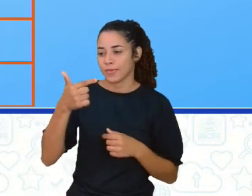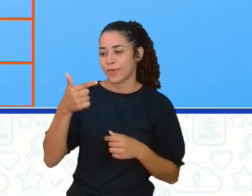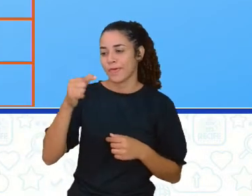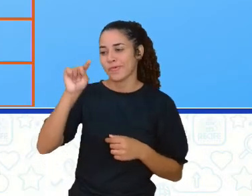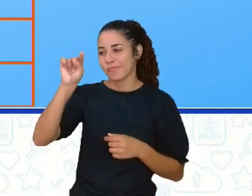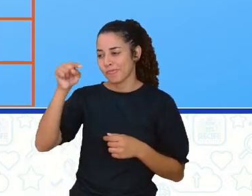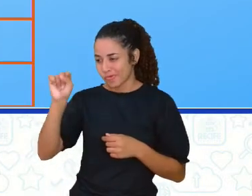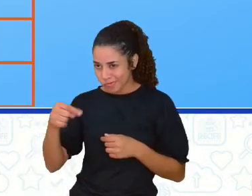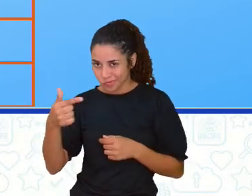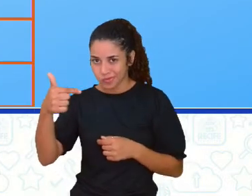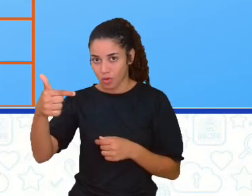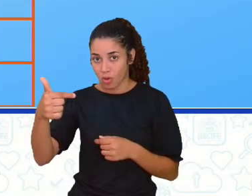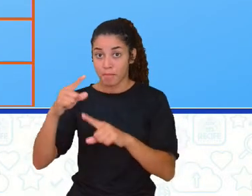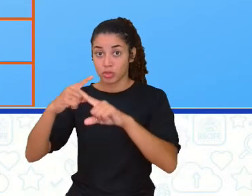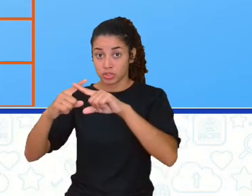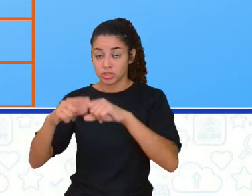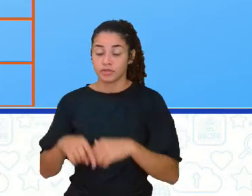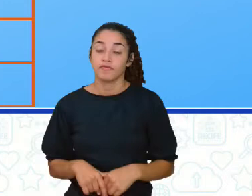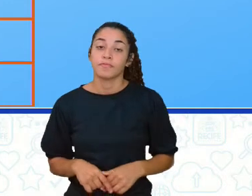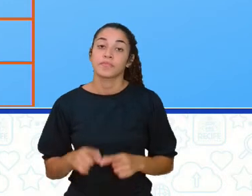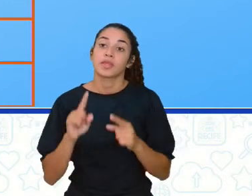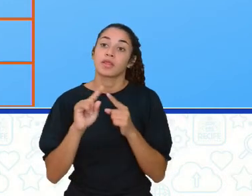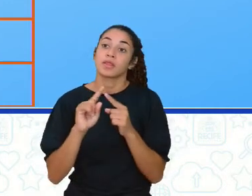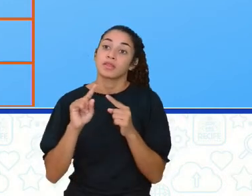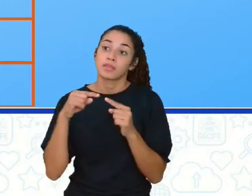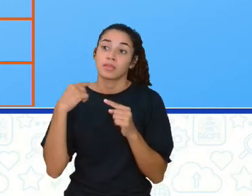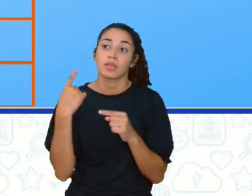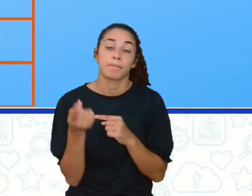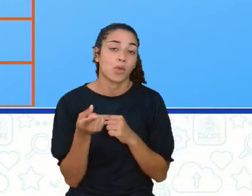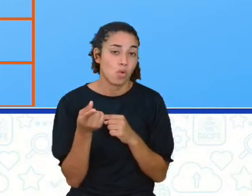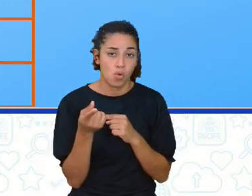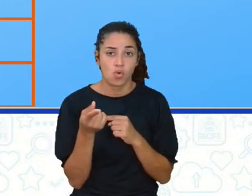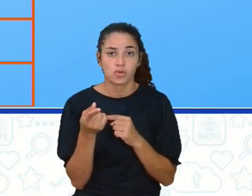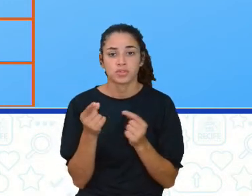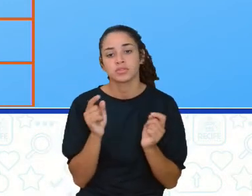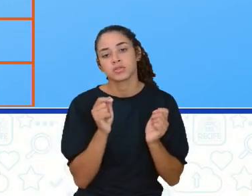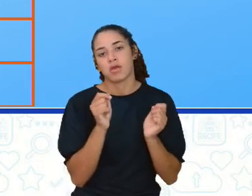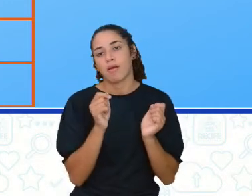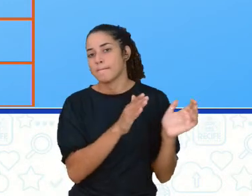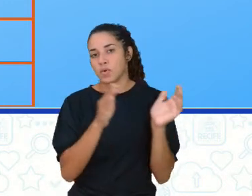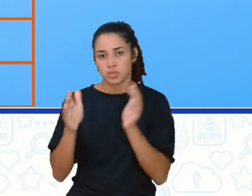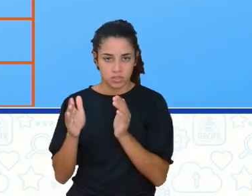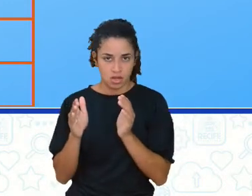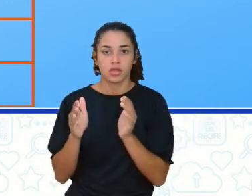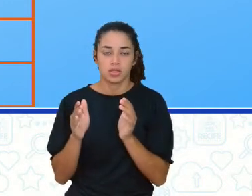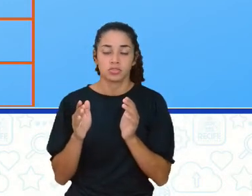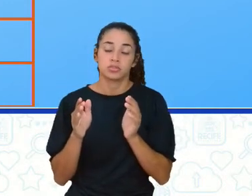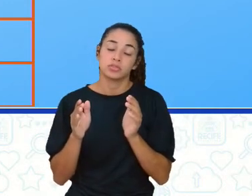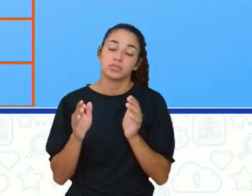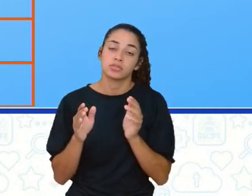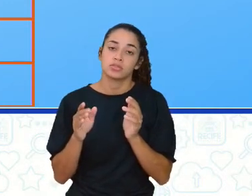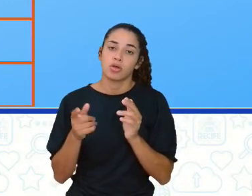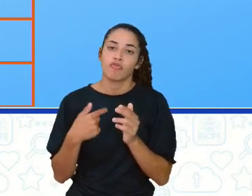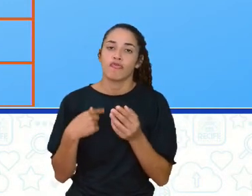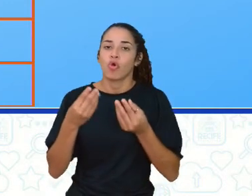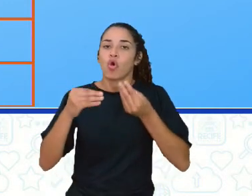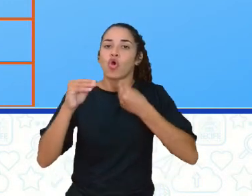2, positivo. Depois eu vou passar uma segunda etapa, eu coloco toda